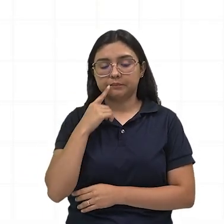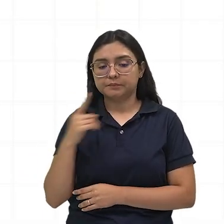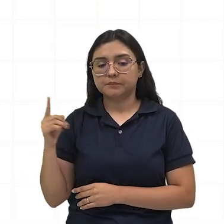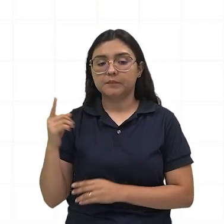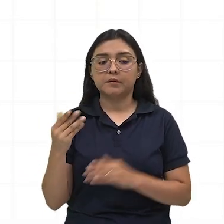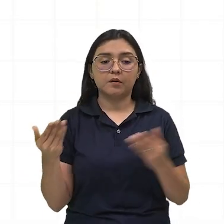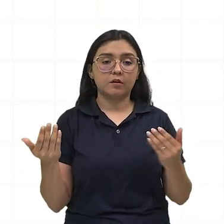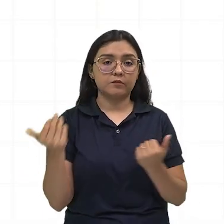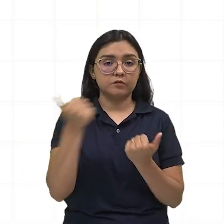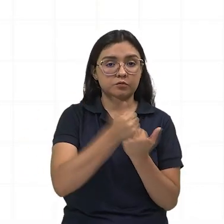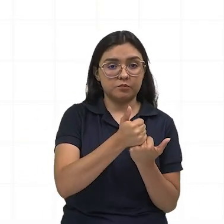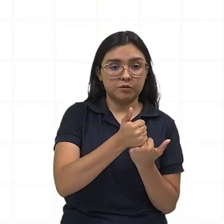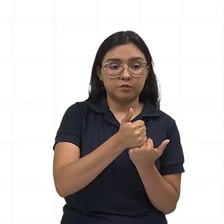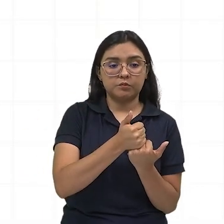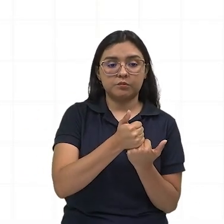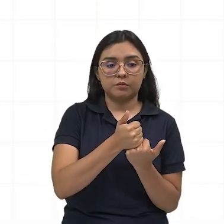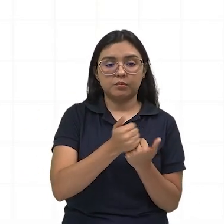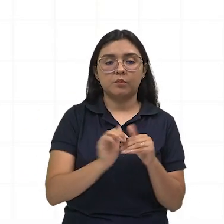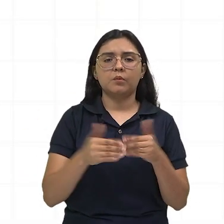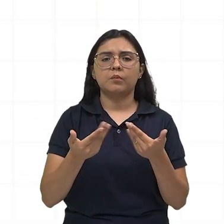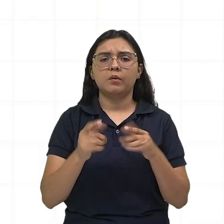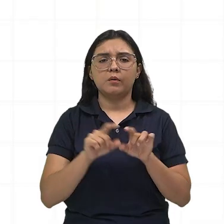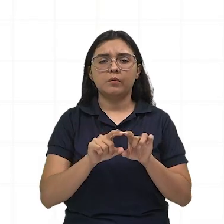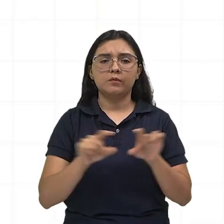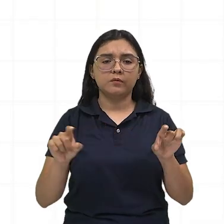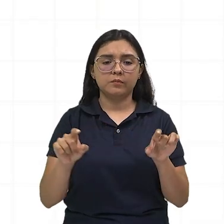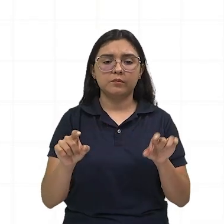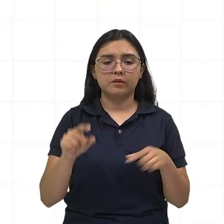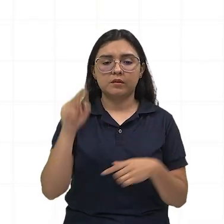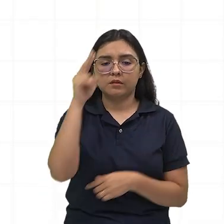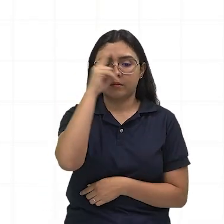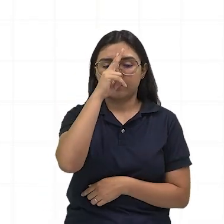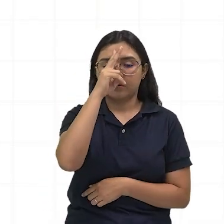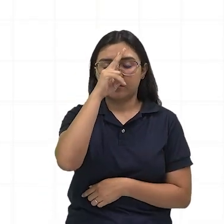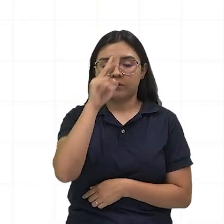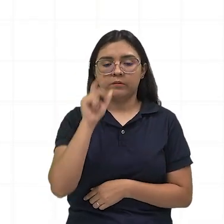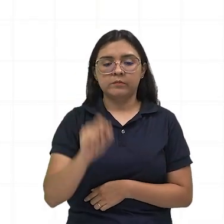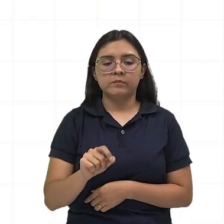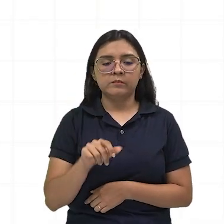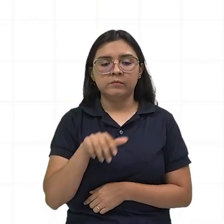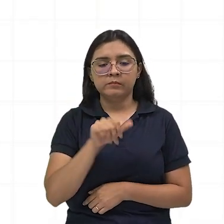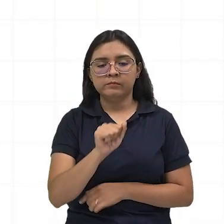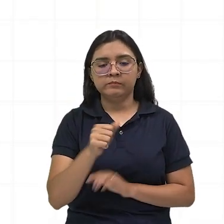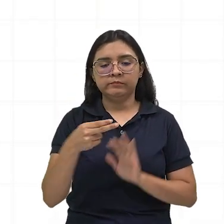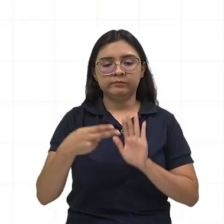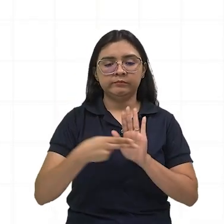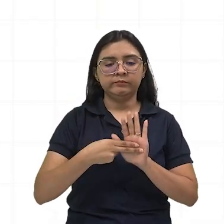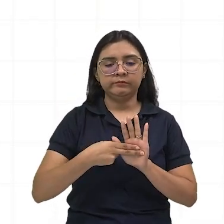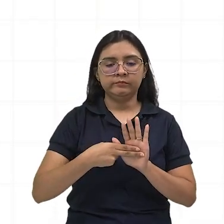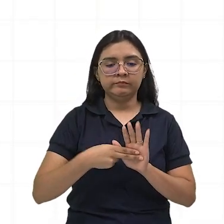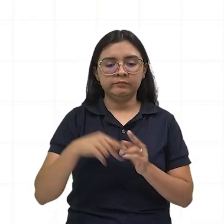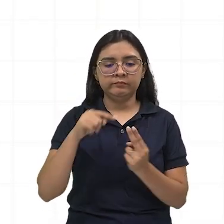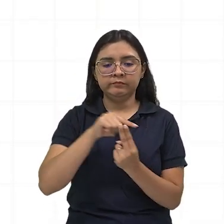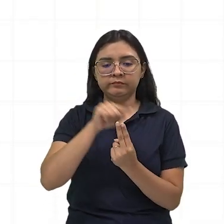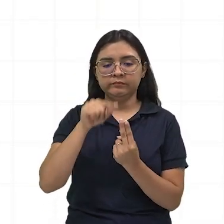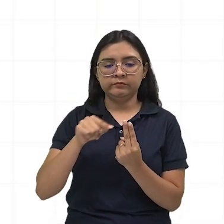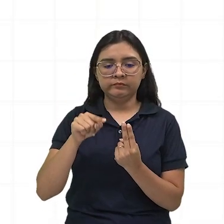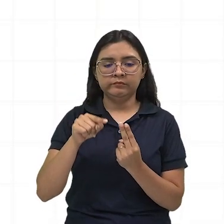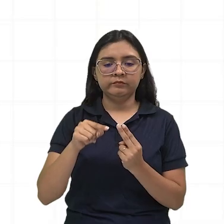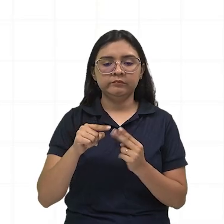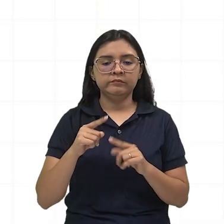vou substituir qual é a nossa fórmula. Nossa fórmula, lembrando, é A igual a